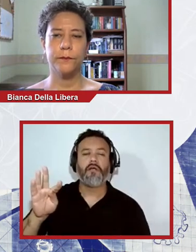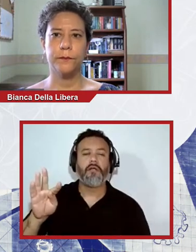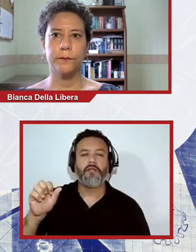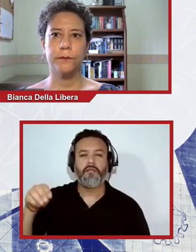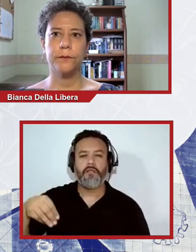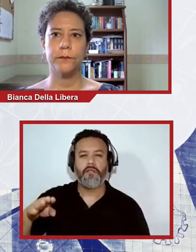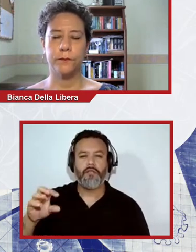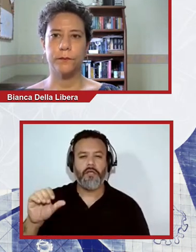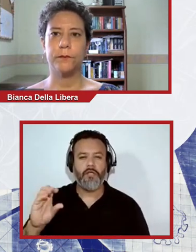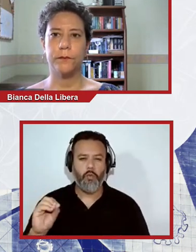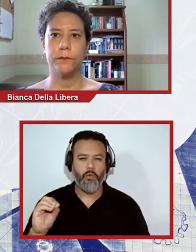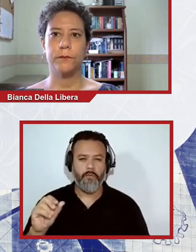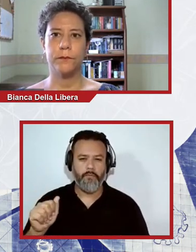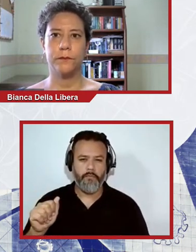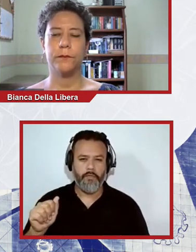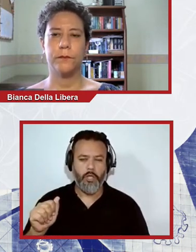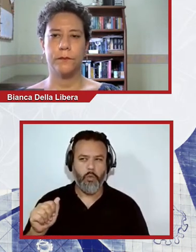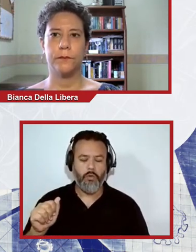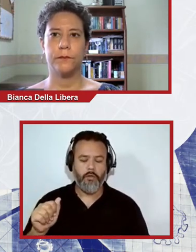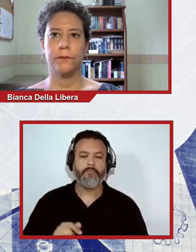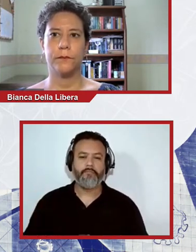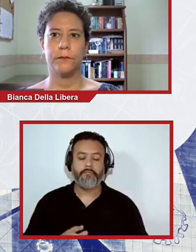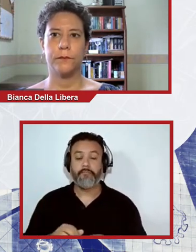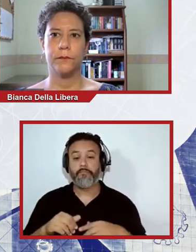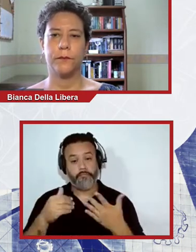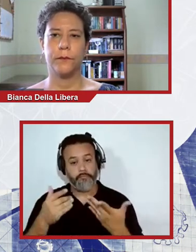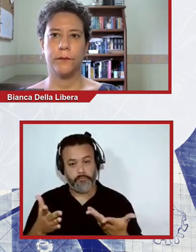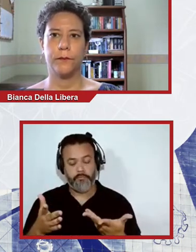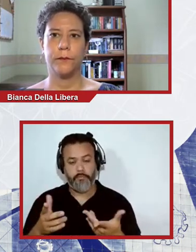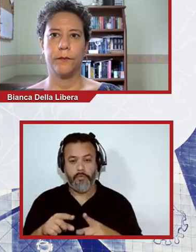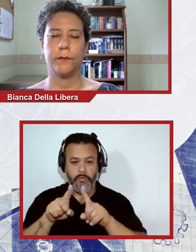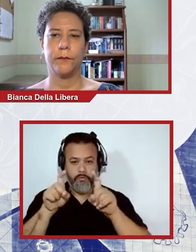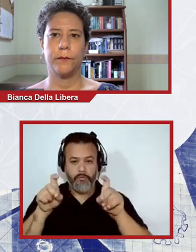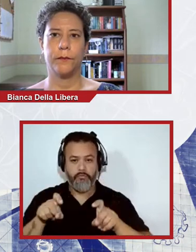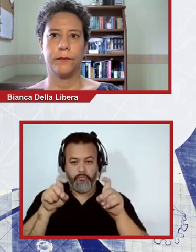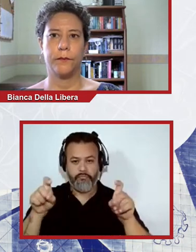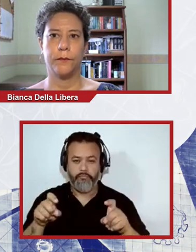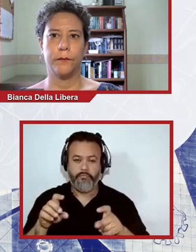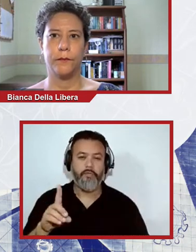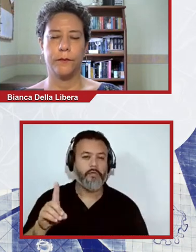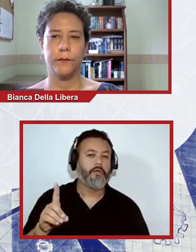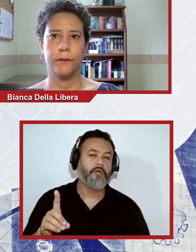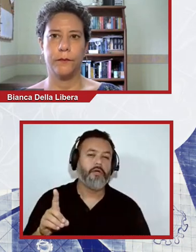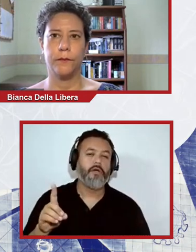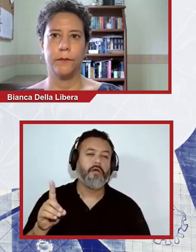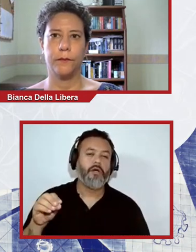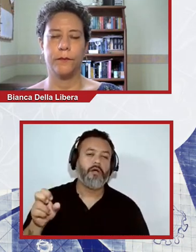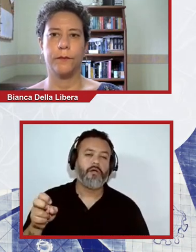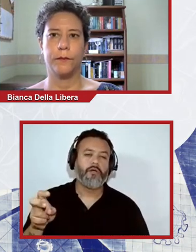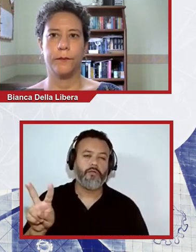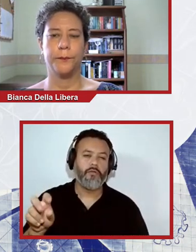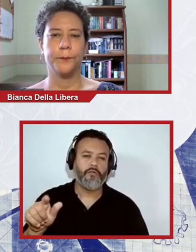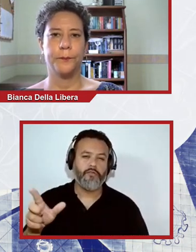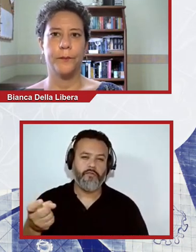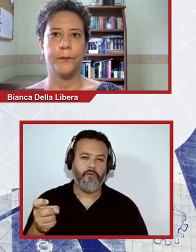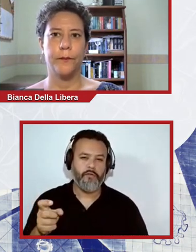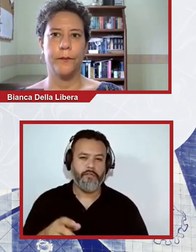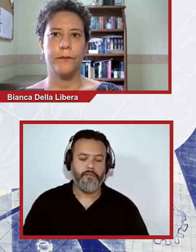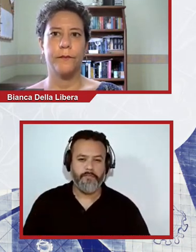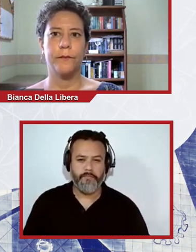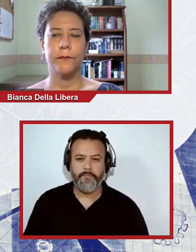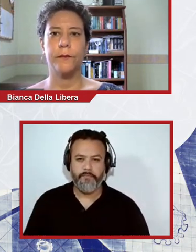que a comunicação pelo computador, por DOSVOX, ou NVDA, ou outros sistemas assim. Não sei